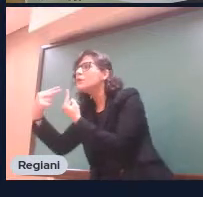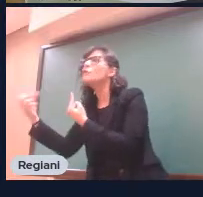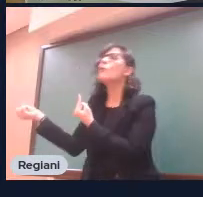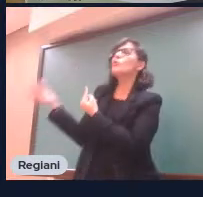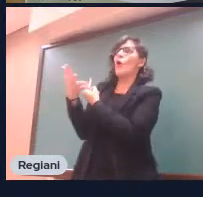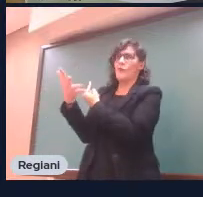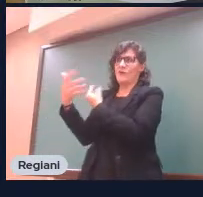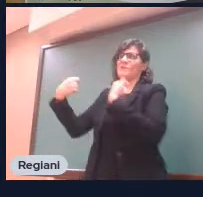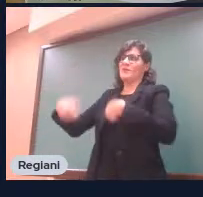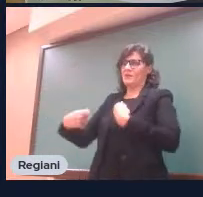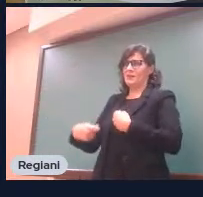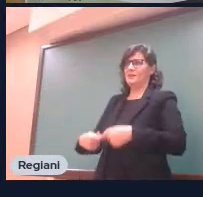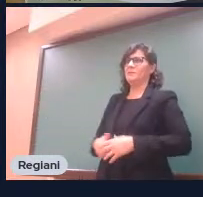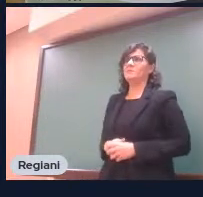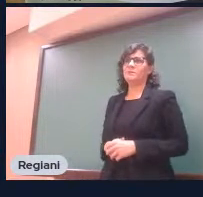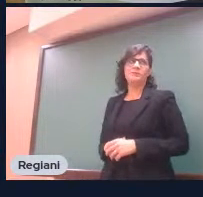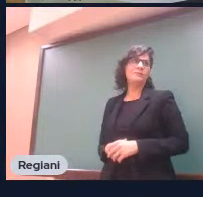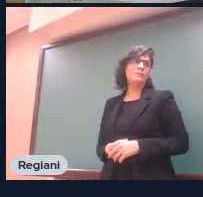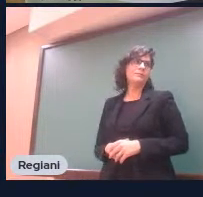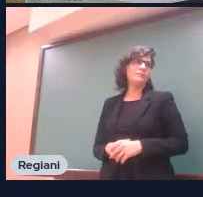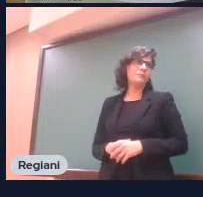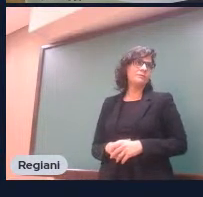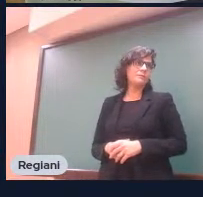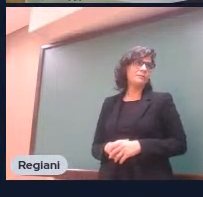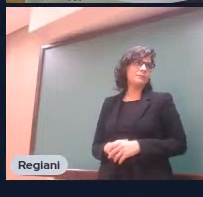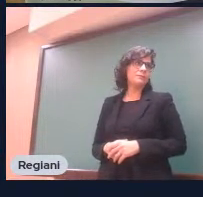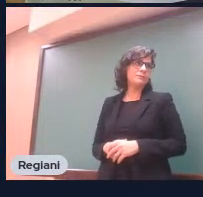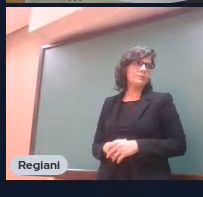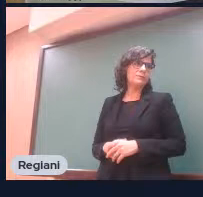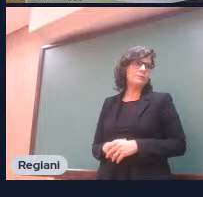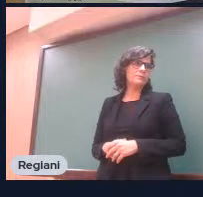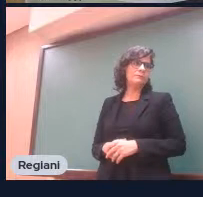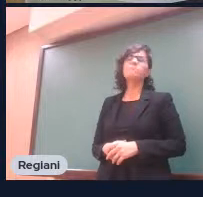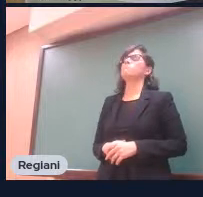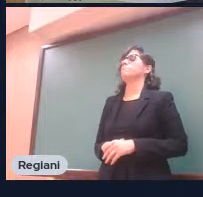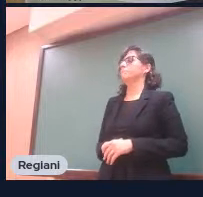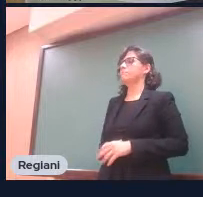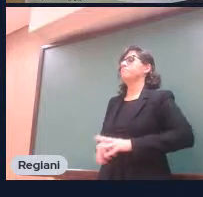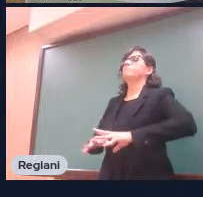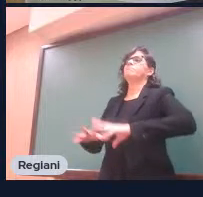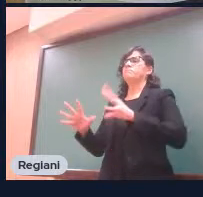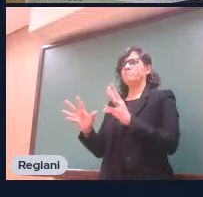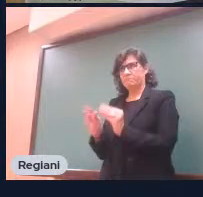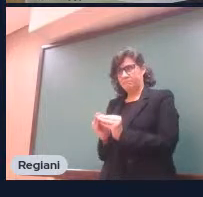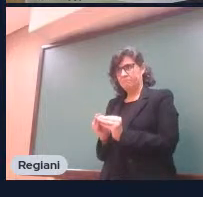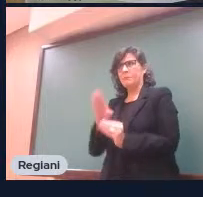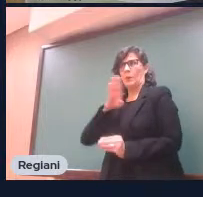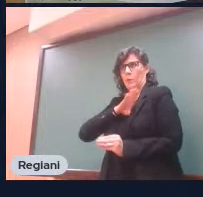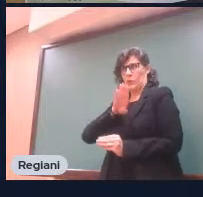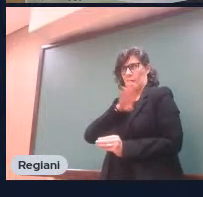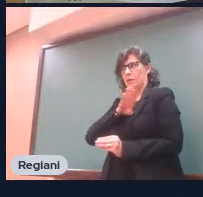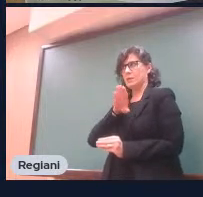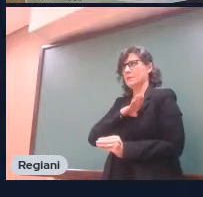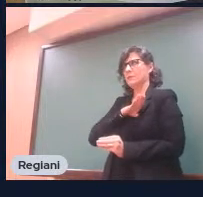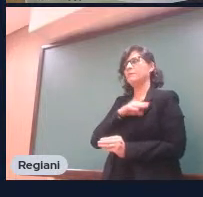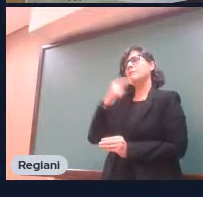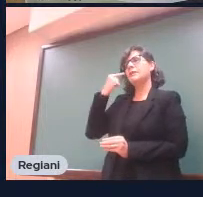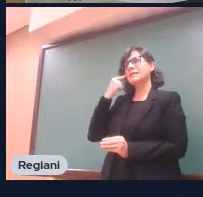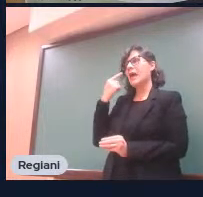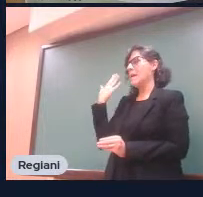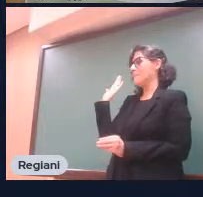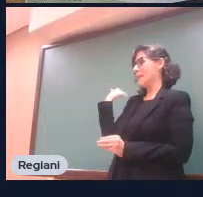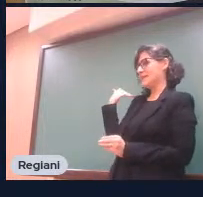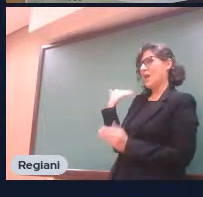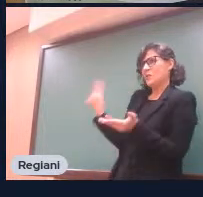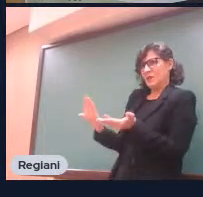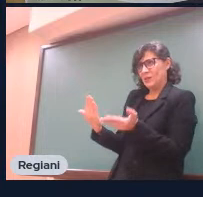Okay, can you just okay, thank you. Então, mais uma vez, a questão do passado, do presente e do